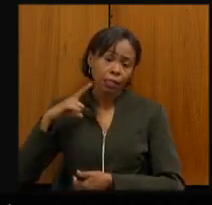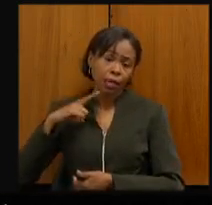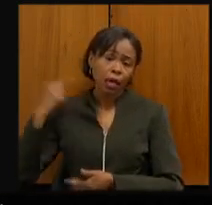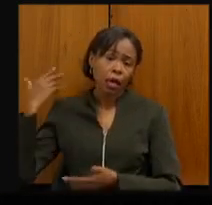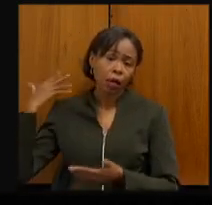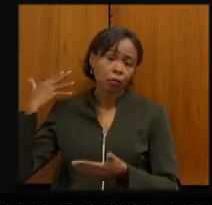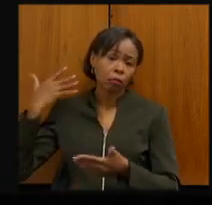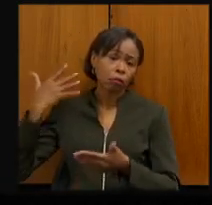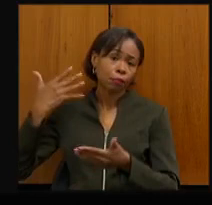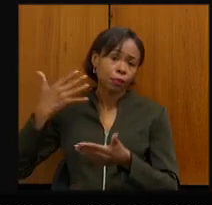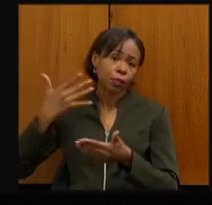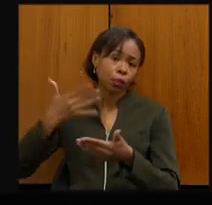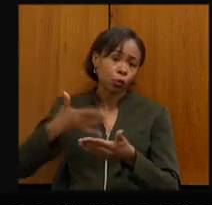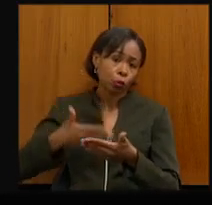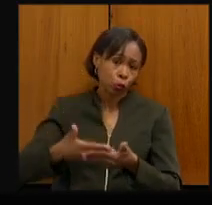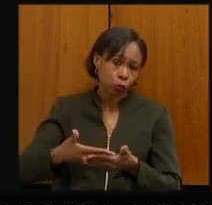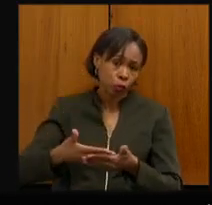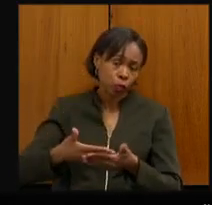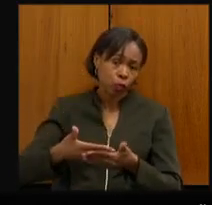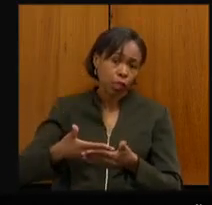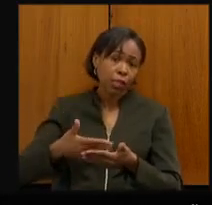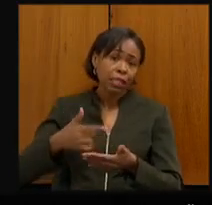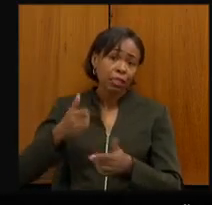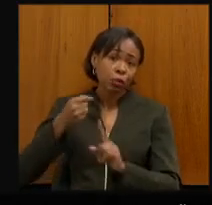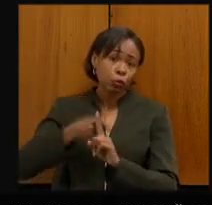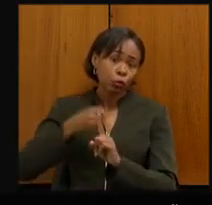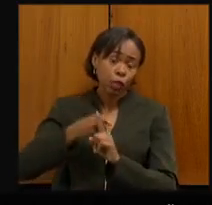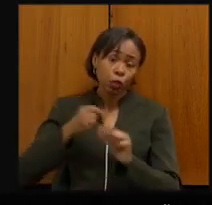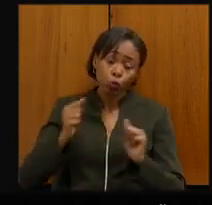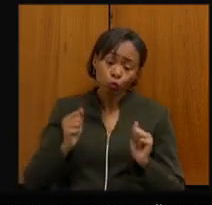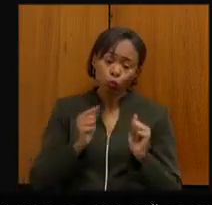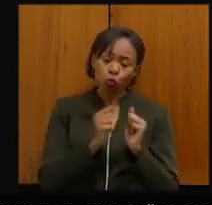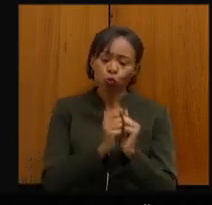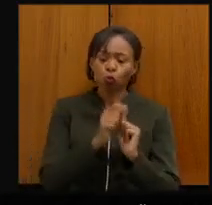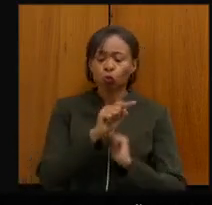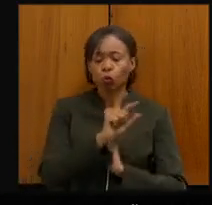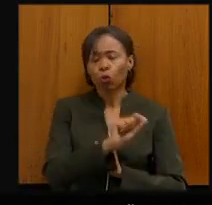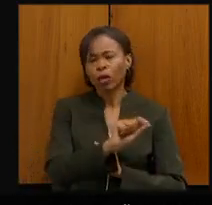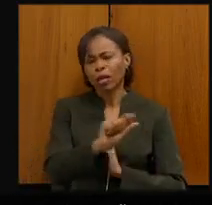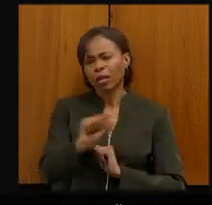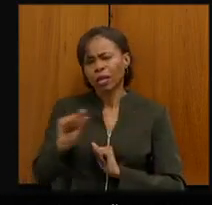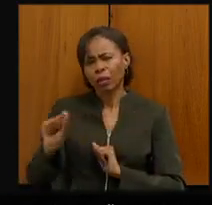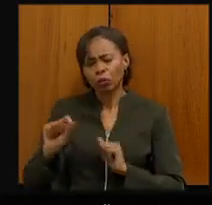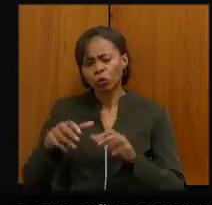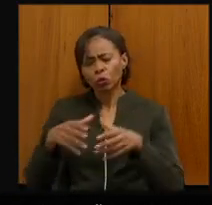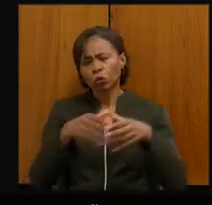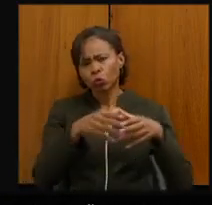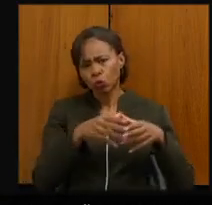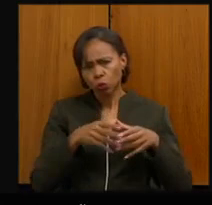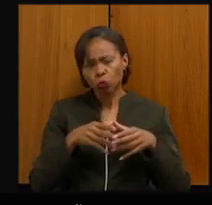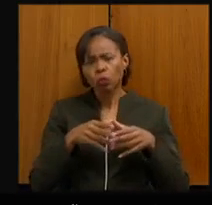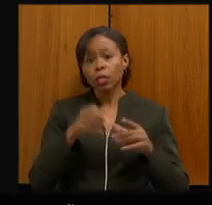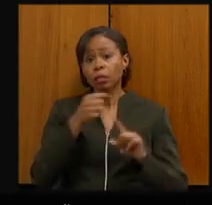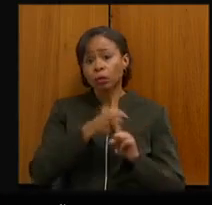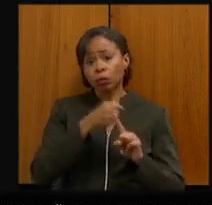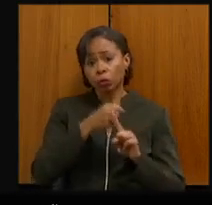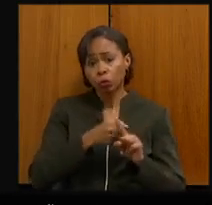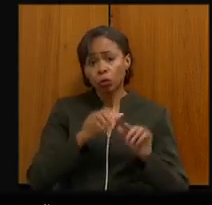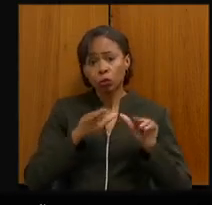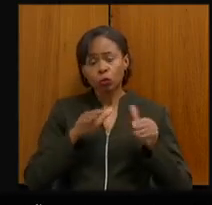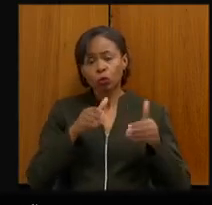junto nego com esses grupos que lutam né lutam por ter um território luto